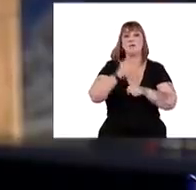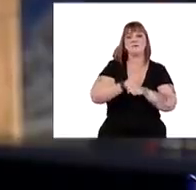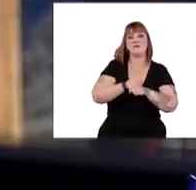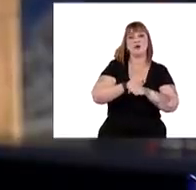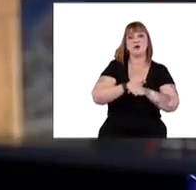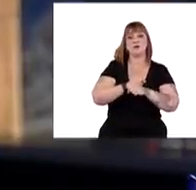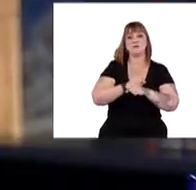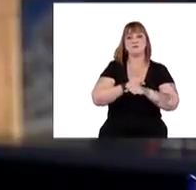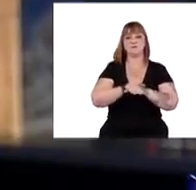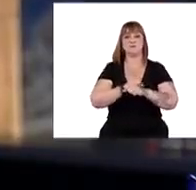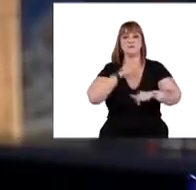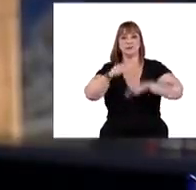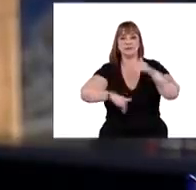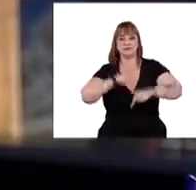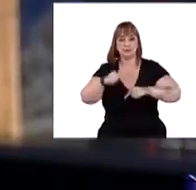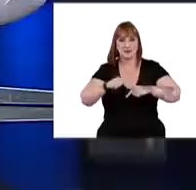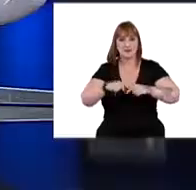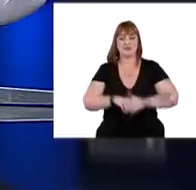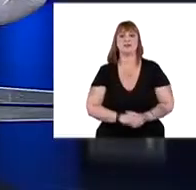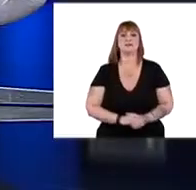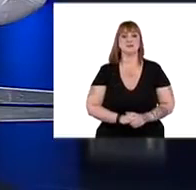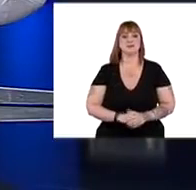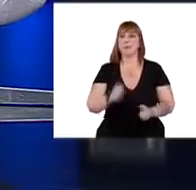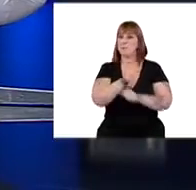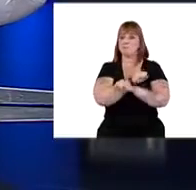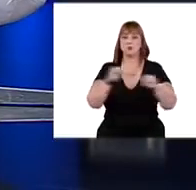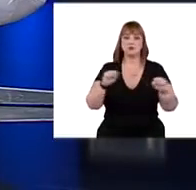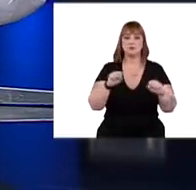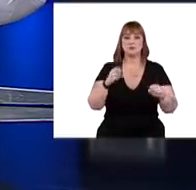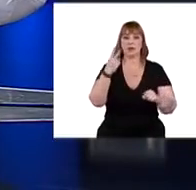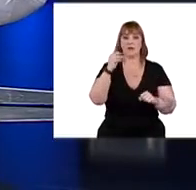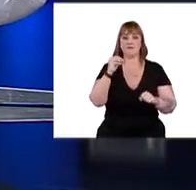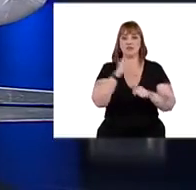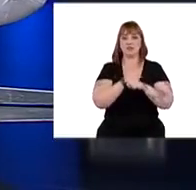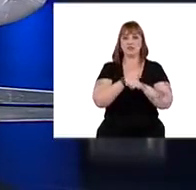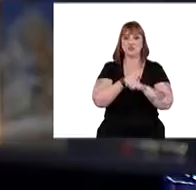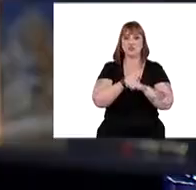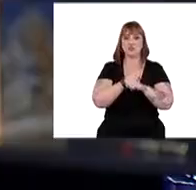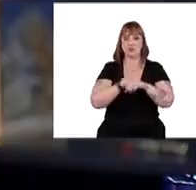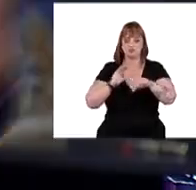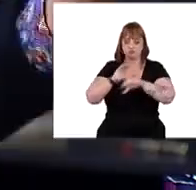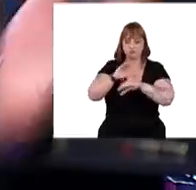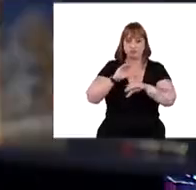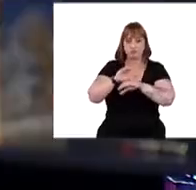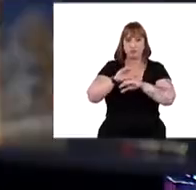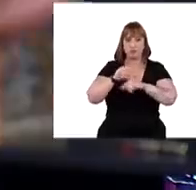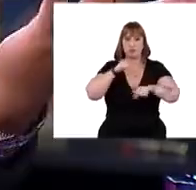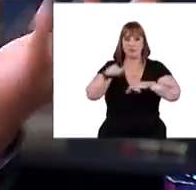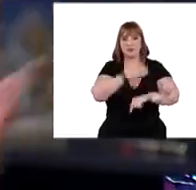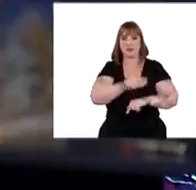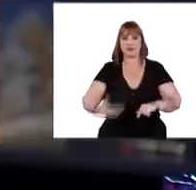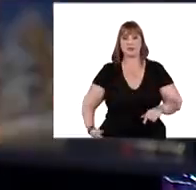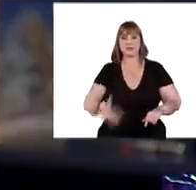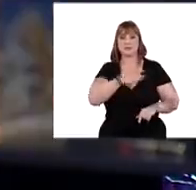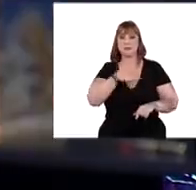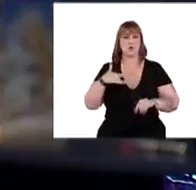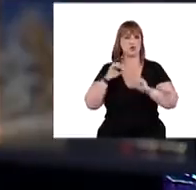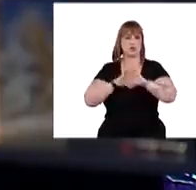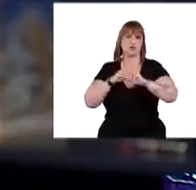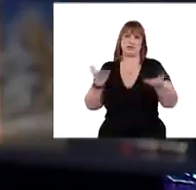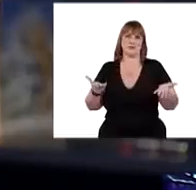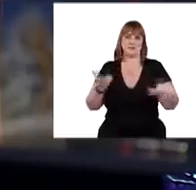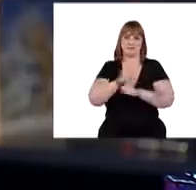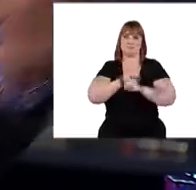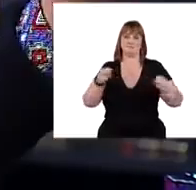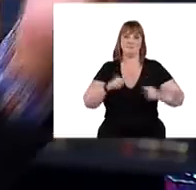emenda constitucional 95, né? Não é possível 20 anos aí sem investimento em serviços públicos de saúde e educação.